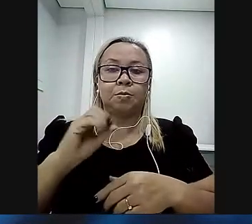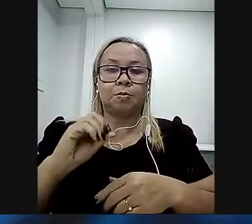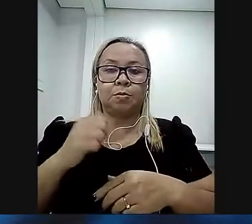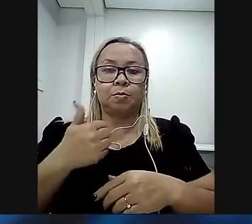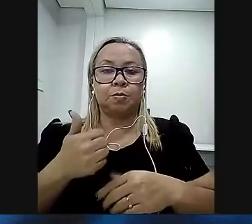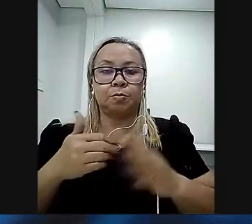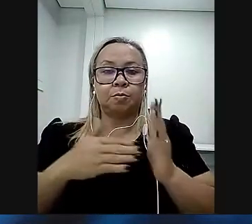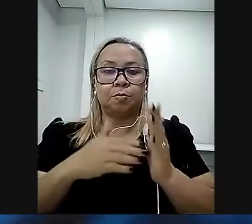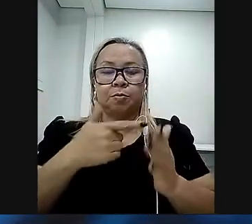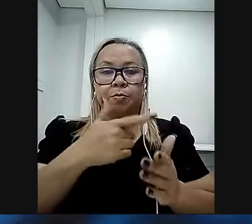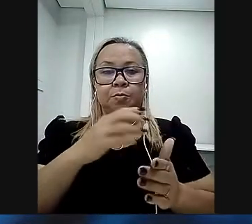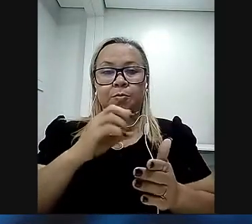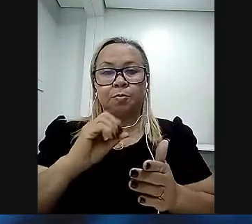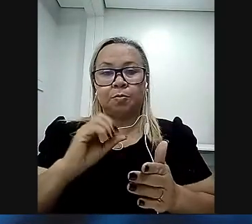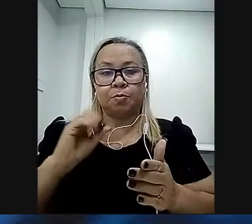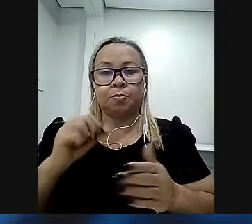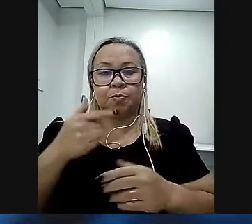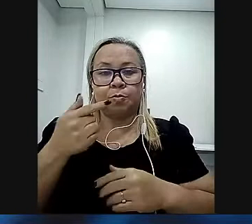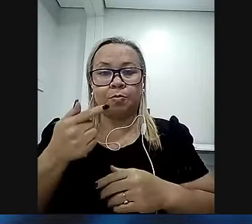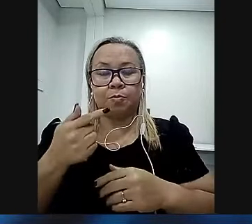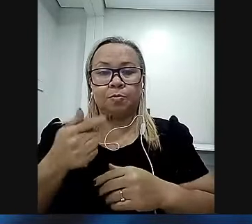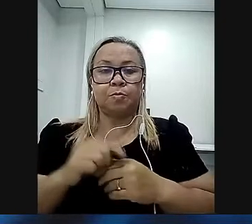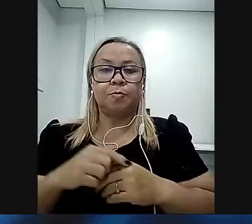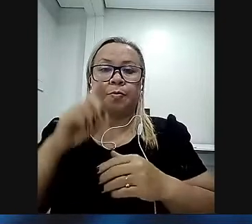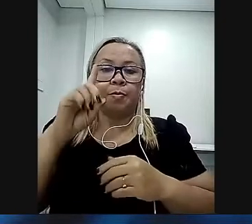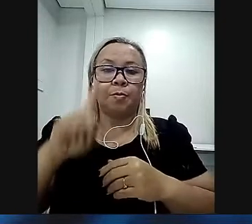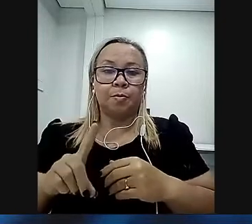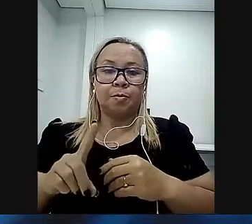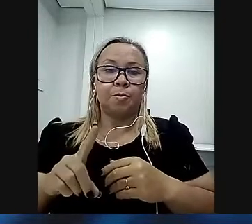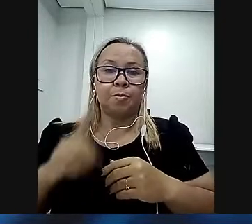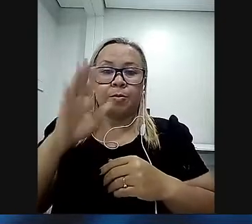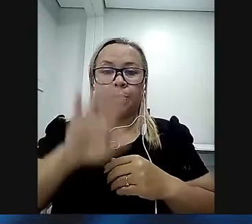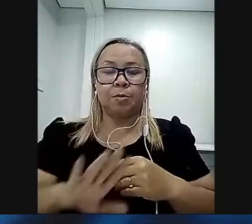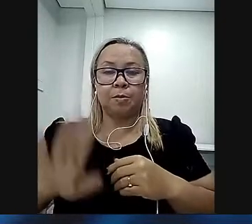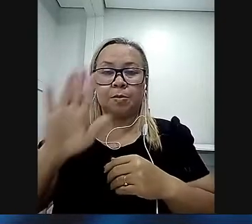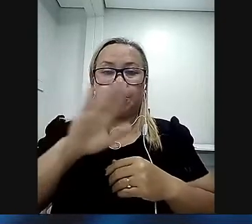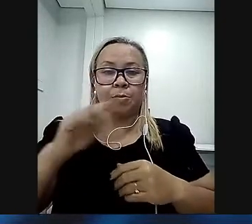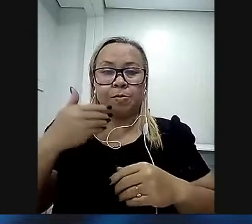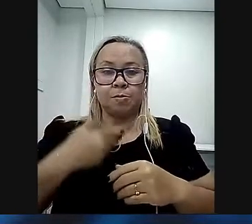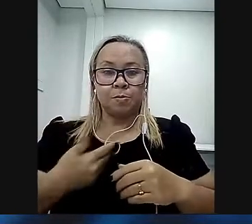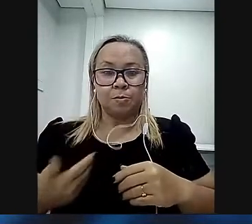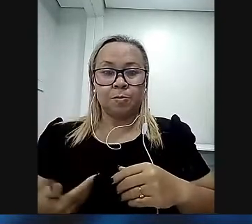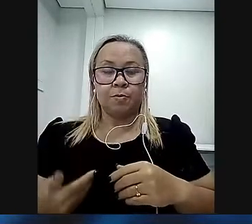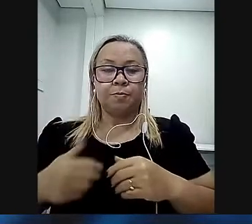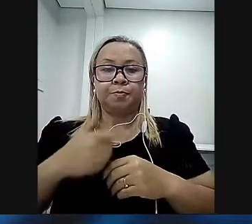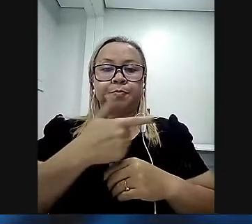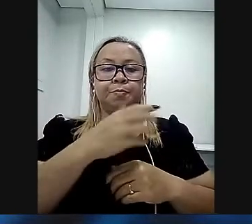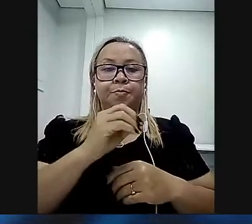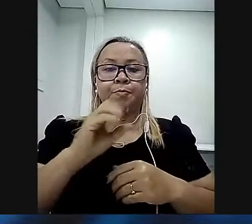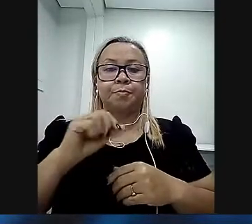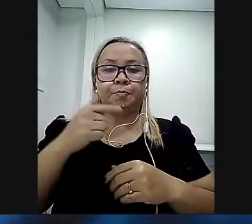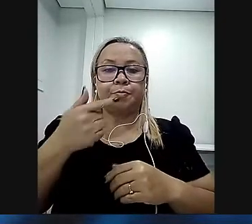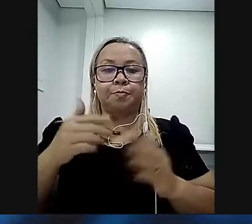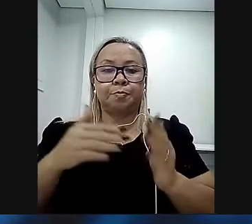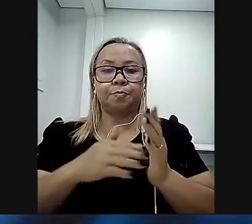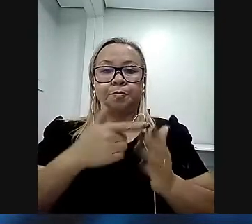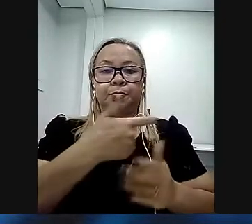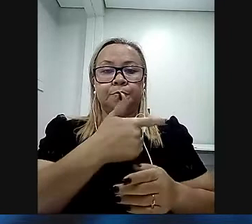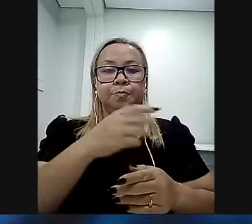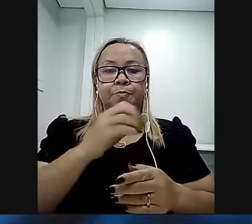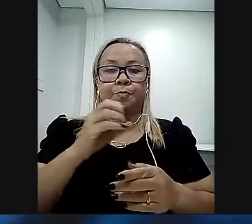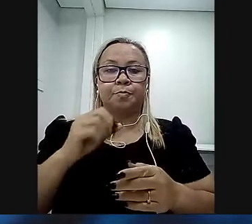do Museu Nacional da República, no período de 2007 a 2018. Sempre envolvido com investigação e pesquisa da